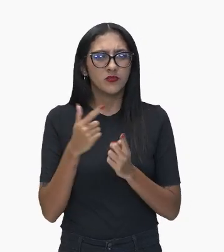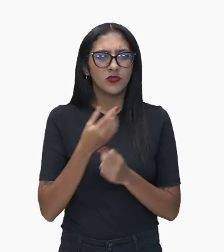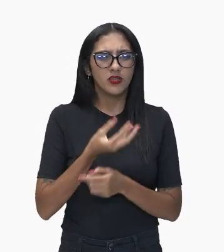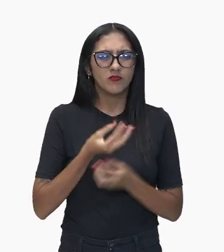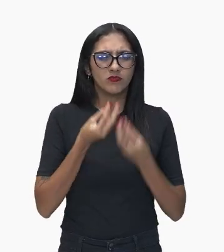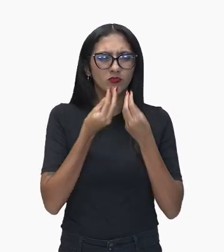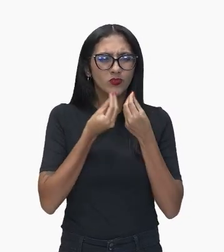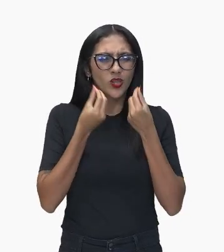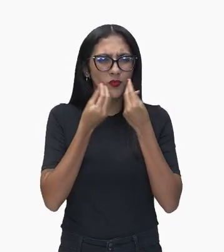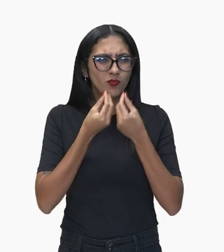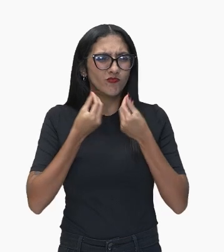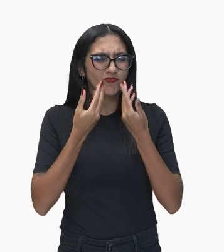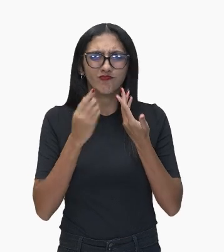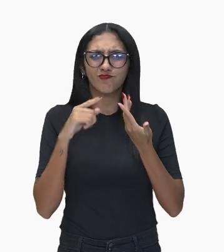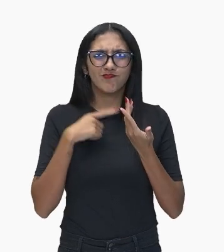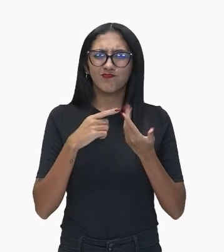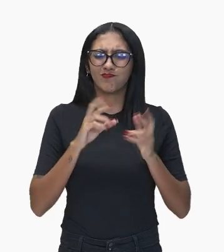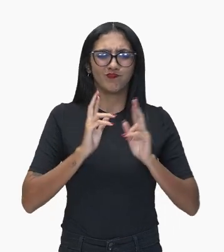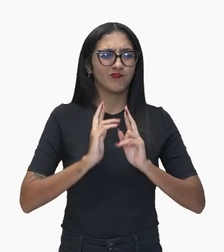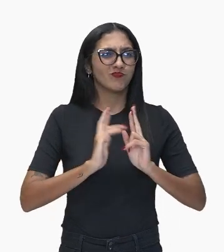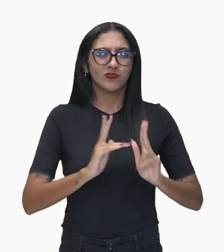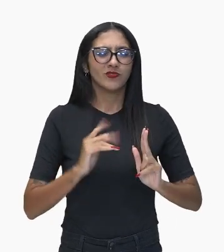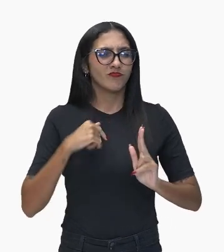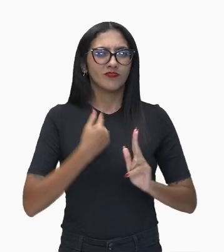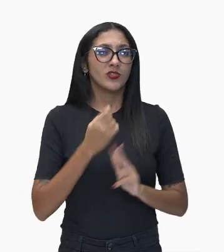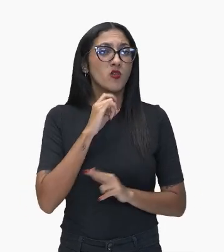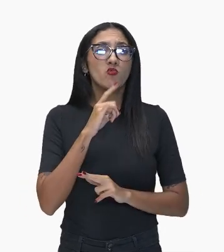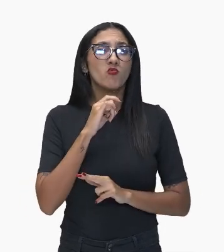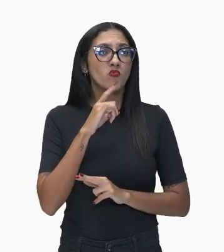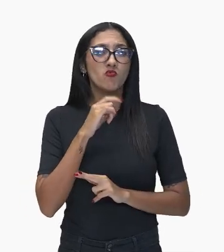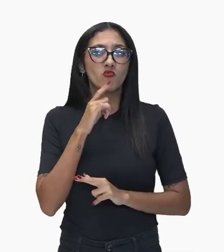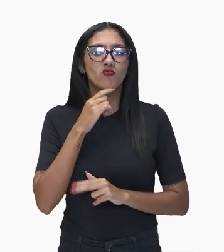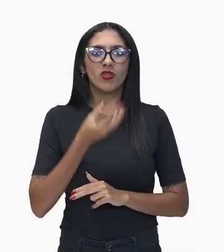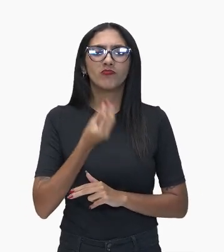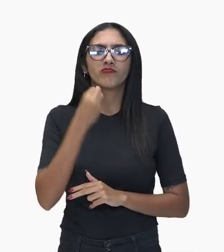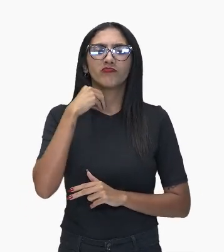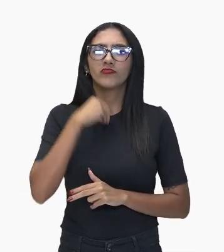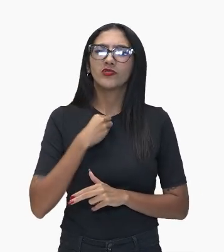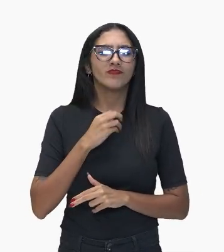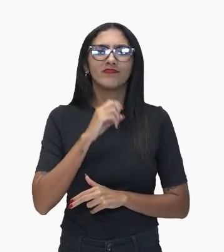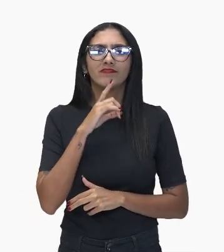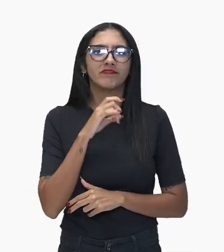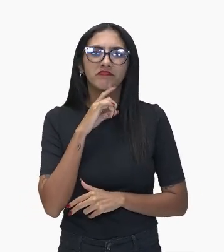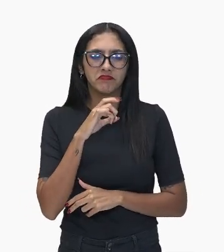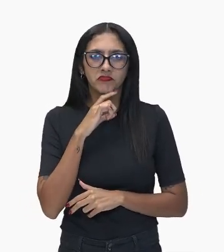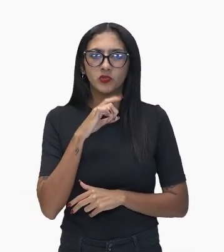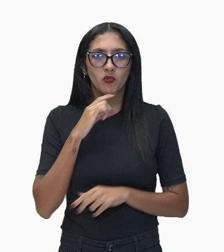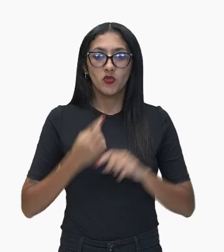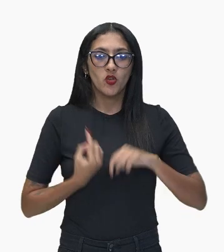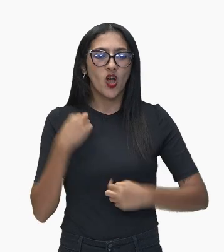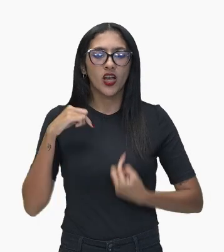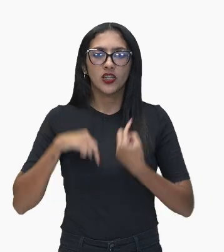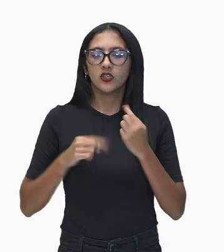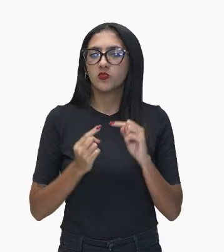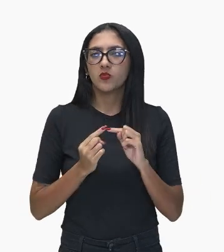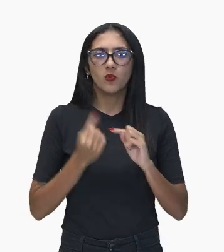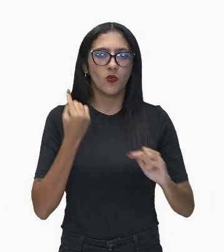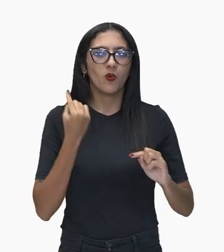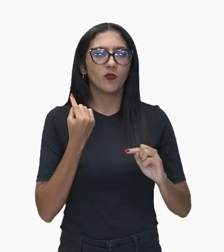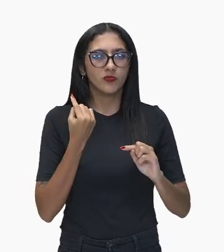boca celulose, alguma coisa que não, a gente não vai conseguir digerir, porque não é degradado pelo nosso organismo, pelo